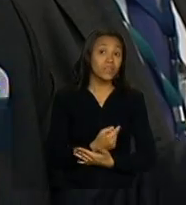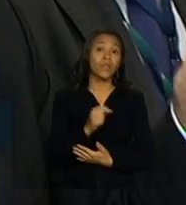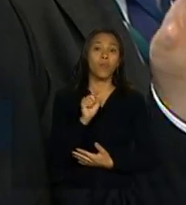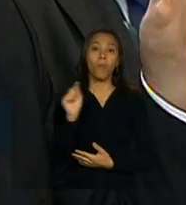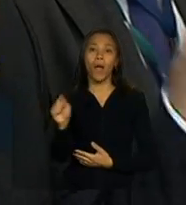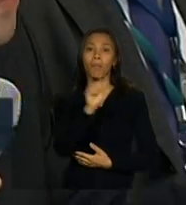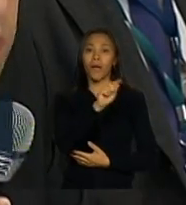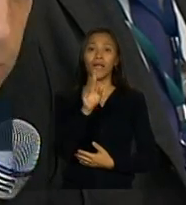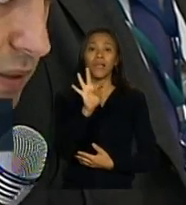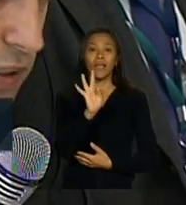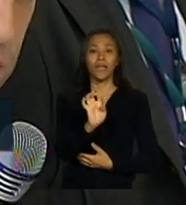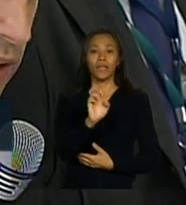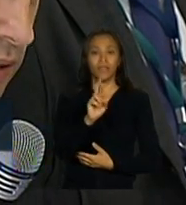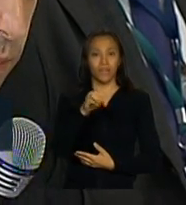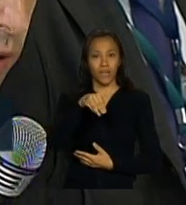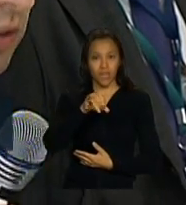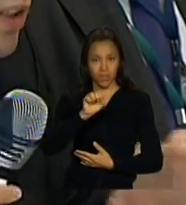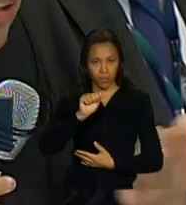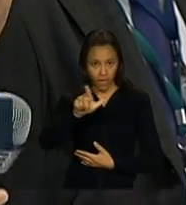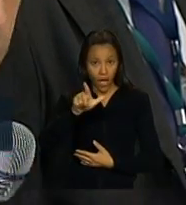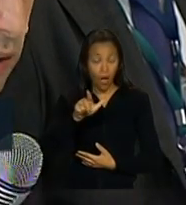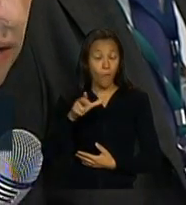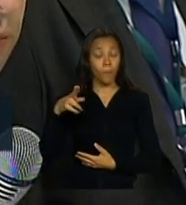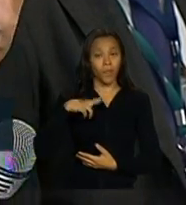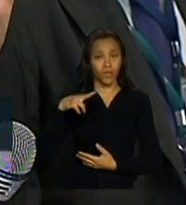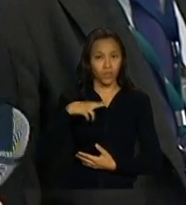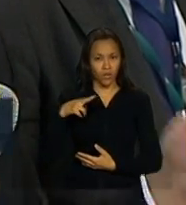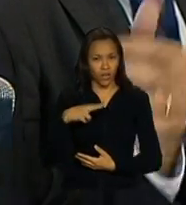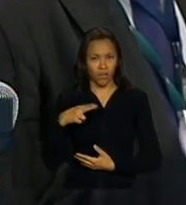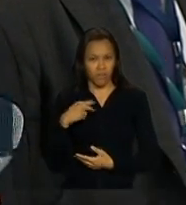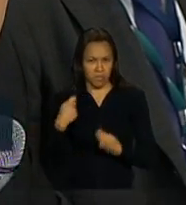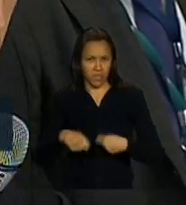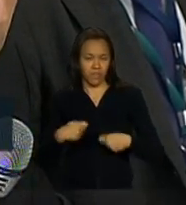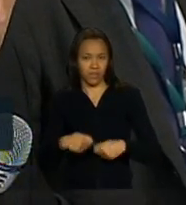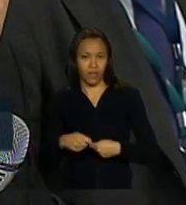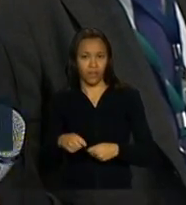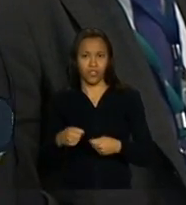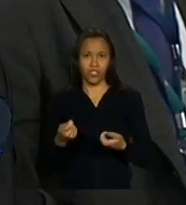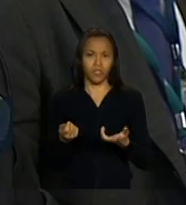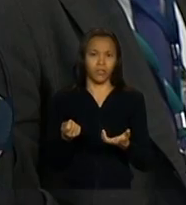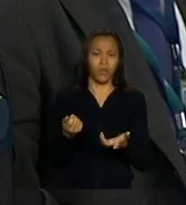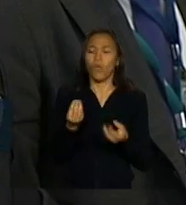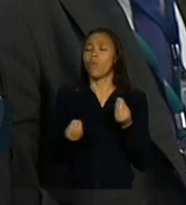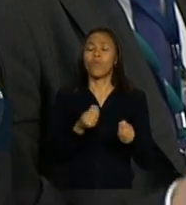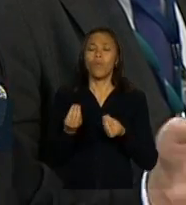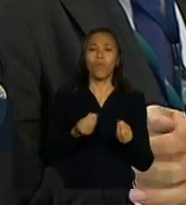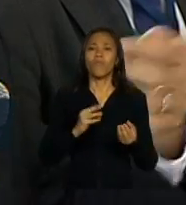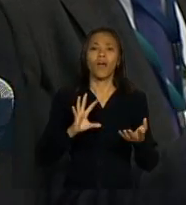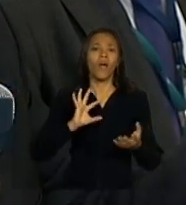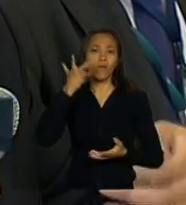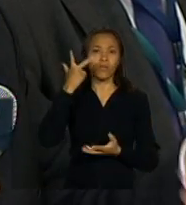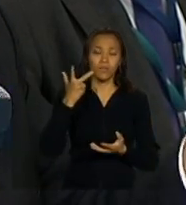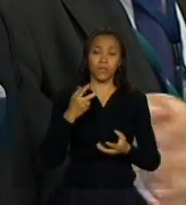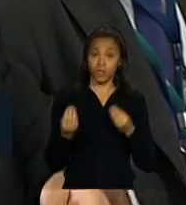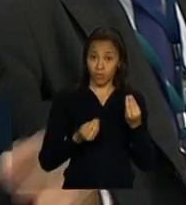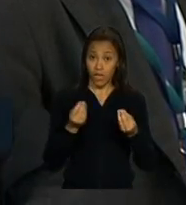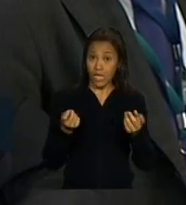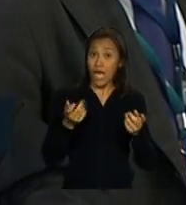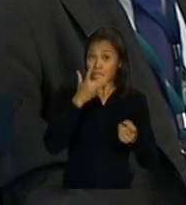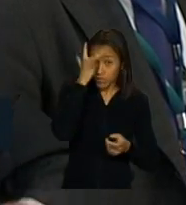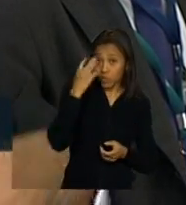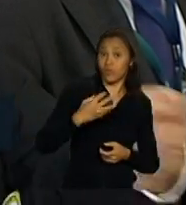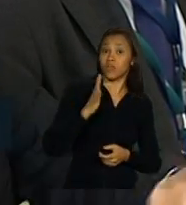privativos? Eles não vão precisar de zero carga própria para saírem do papel? E como fica a situação dos